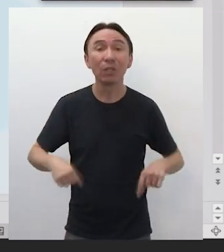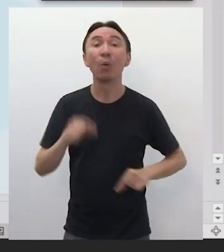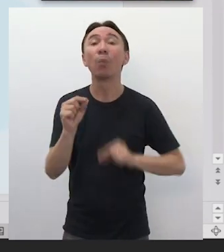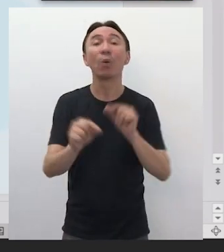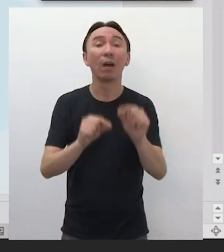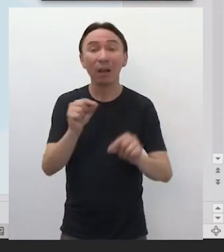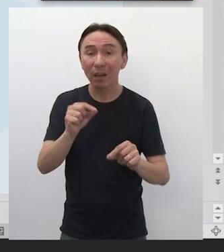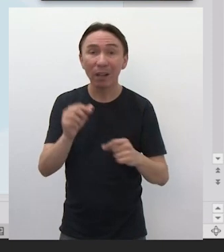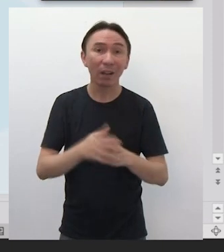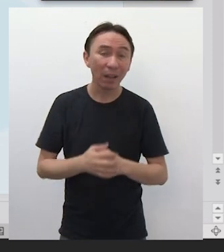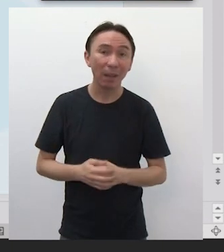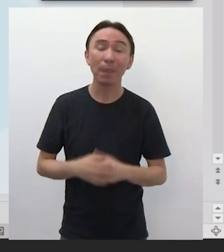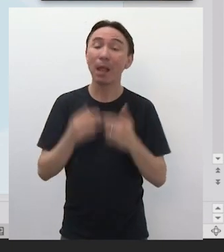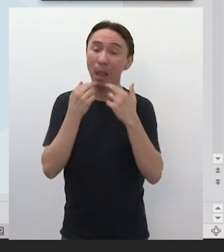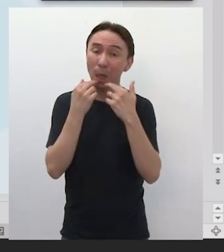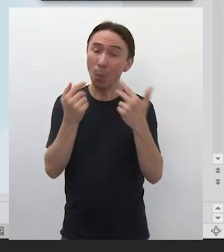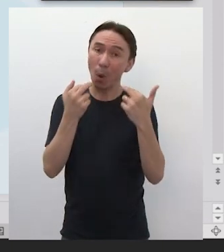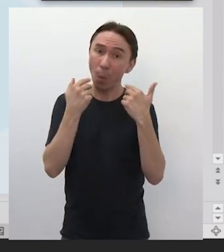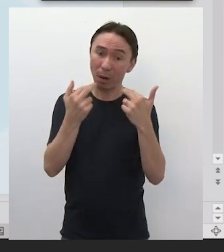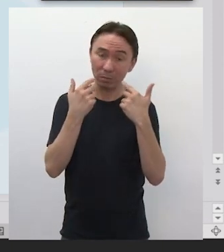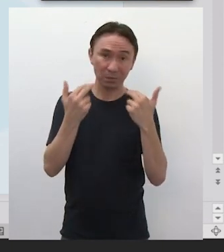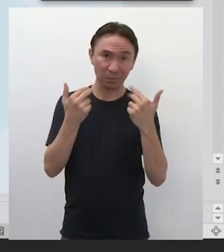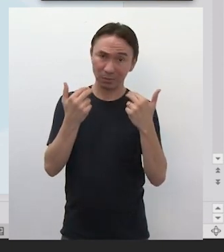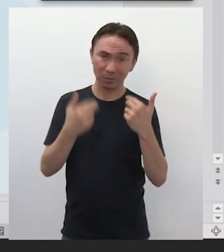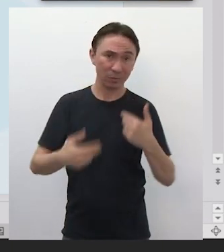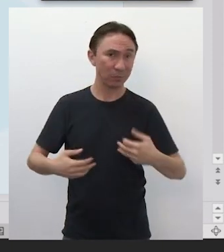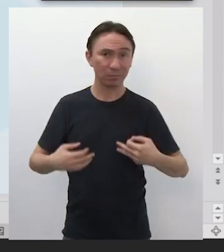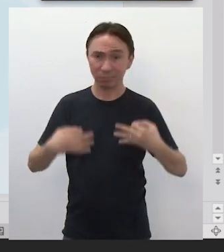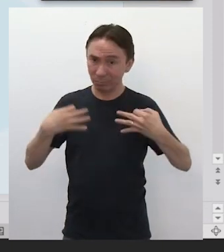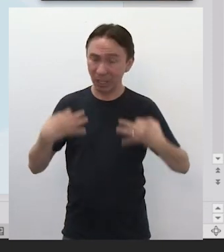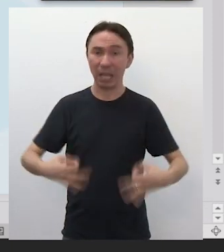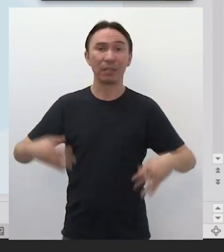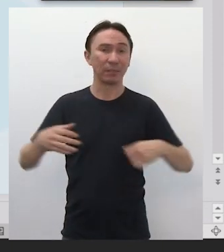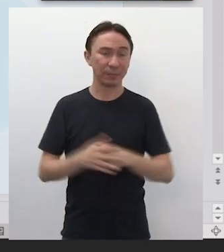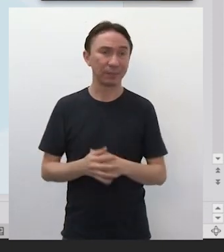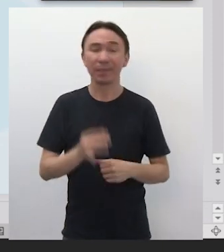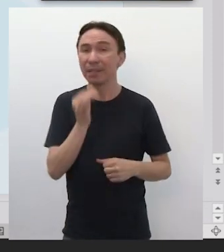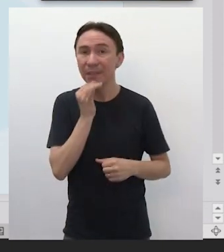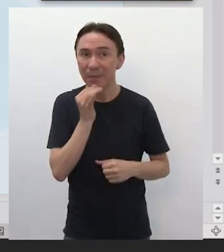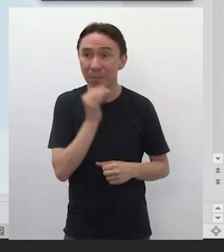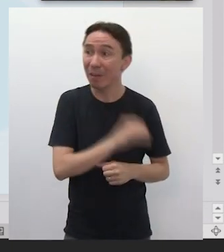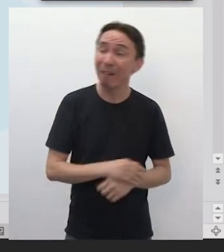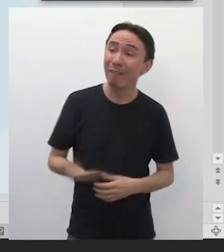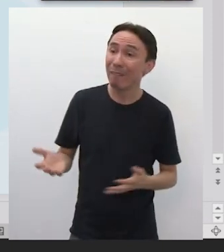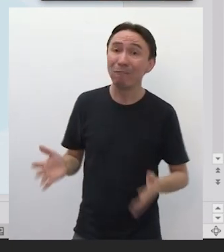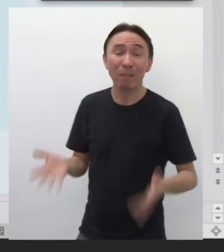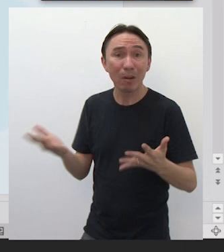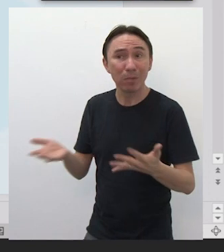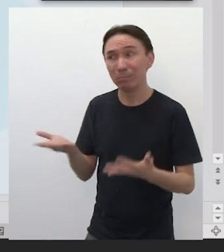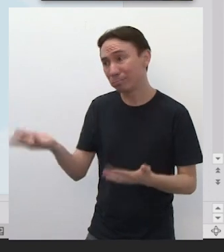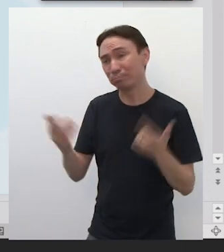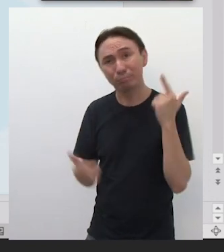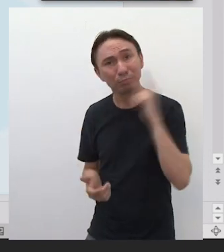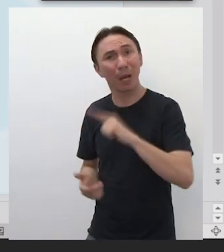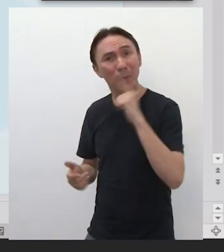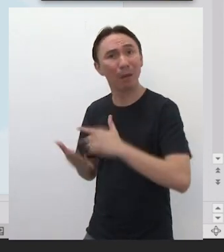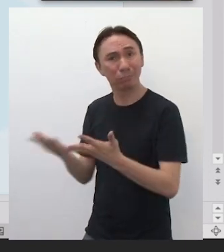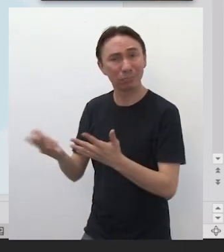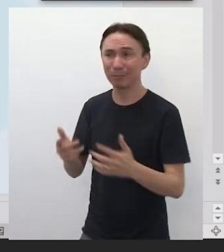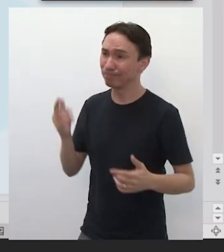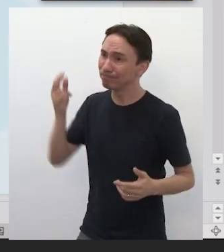linguagem adequada. Porque se eu falo assim, vamos lá, você consegue, você é inteligente, pronto. Para um aluno